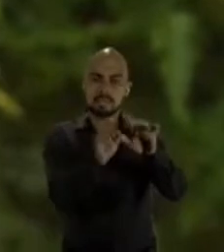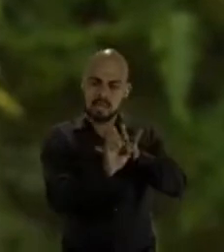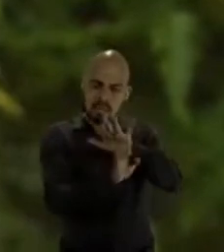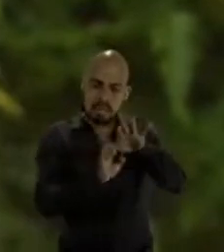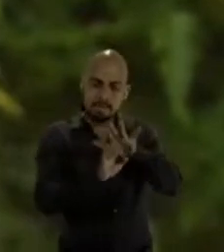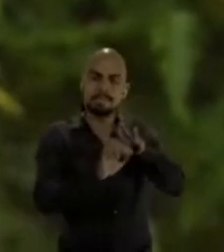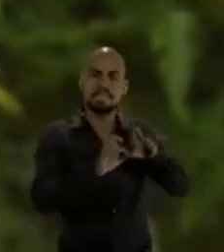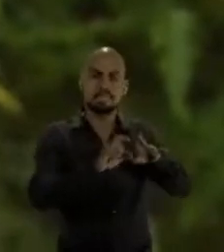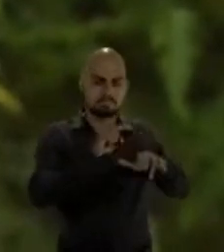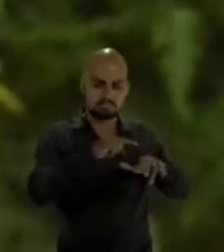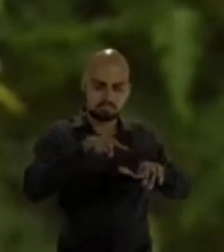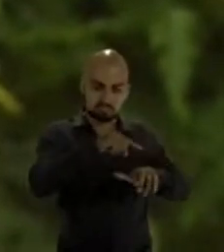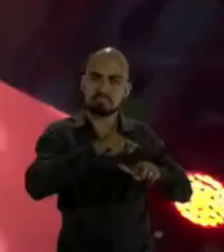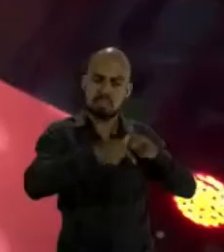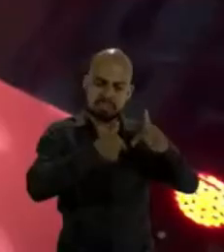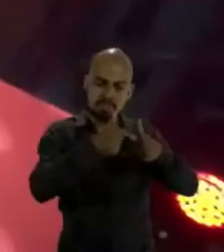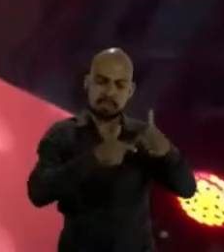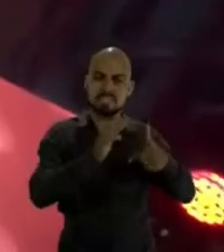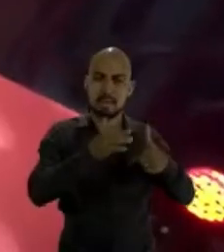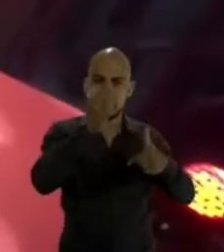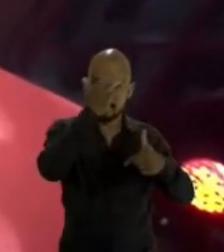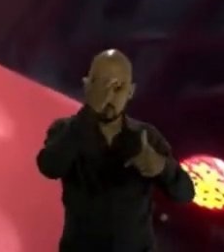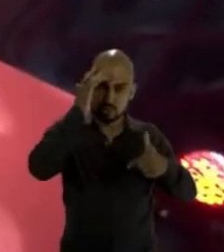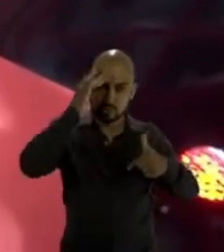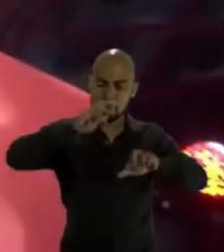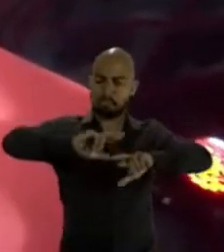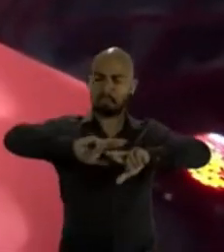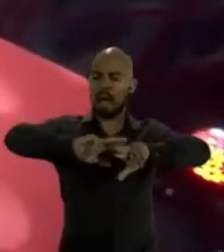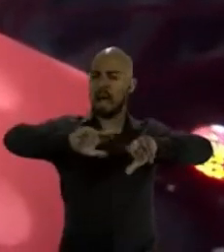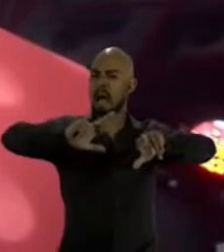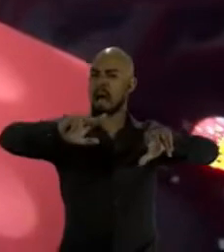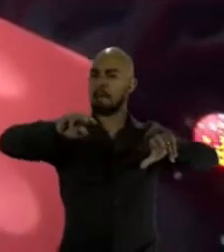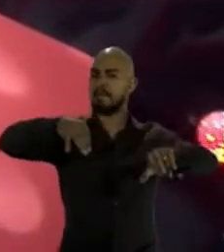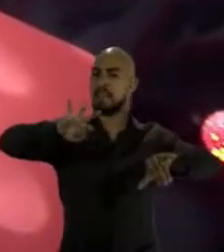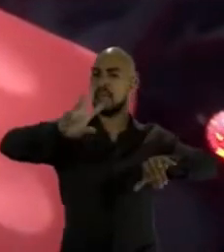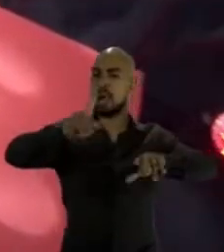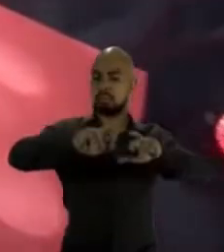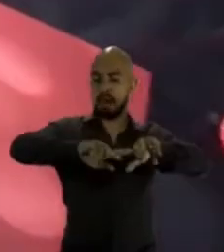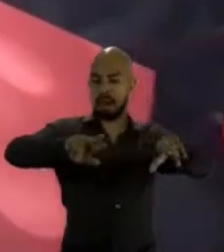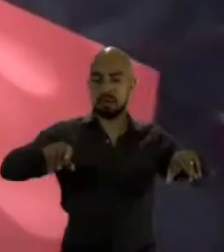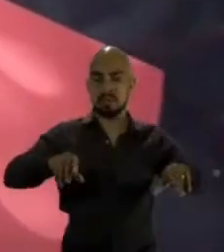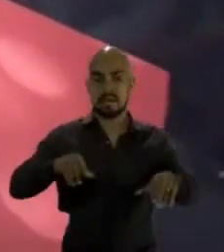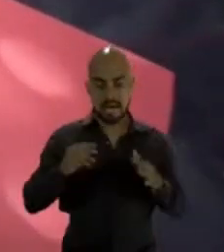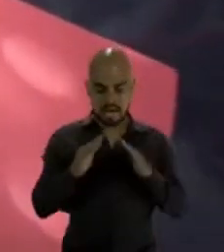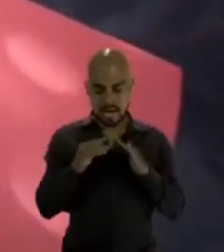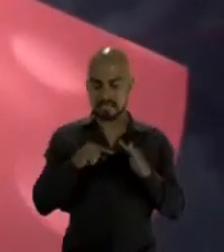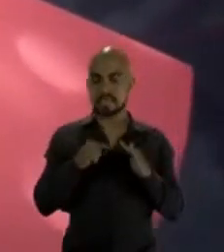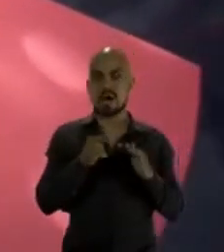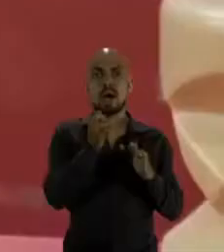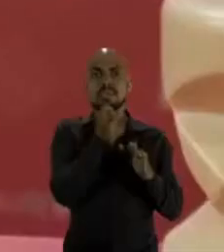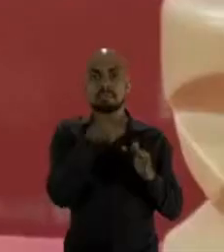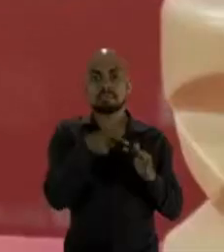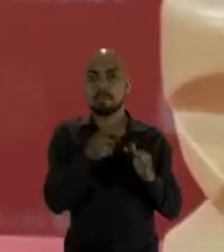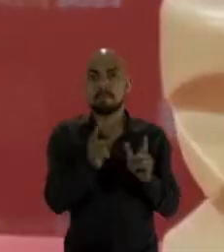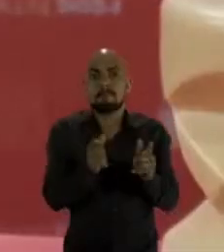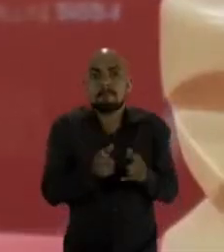corporações que trabalham para milhares de pessoas, lá em casa a gente tem um exemplo muito pequeno, né? É pequeno, eu